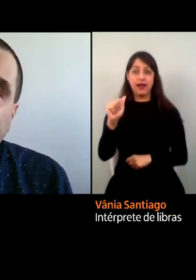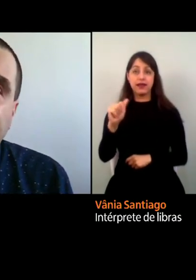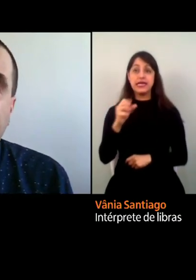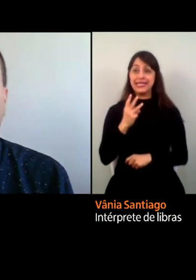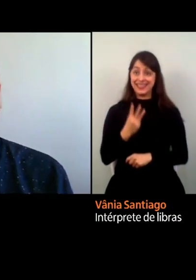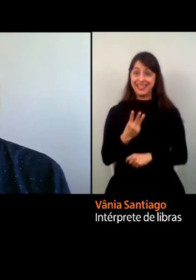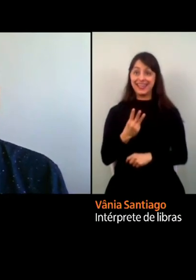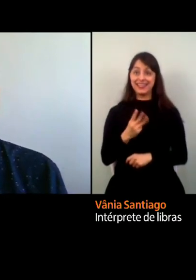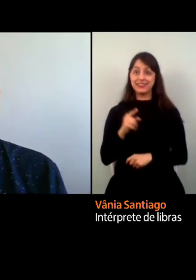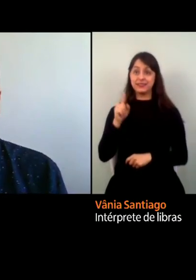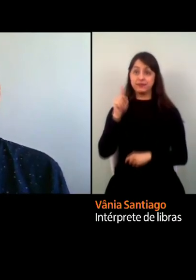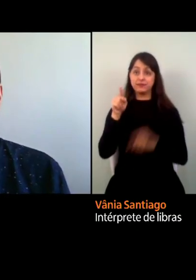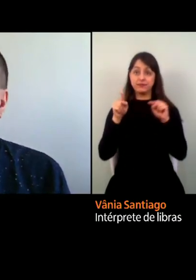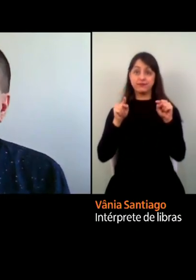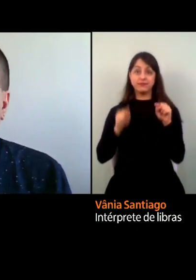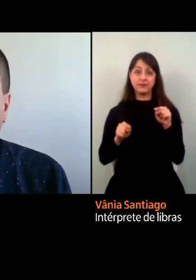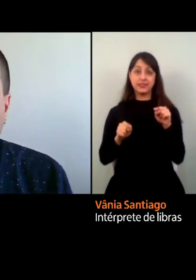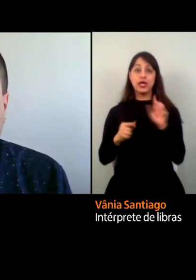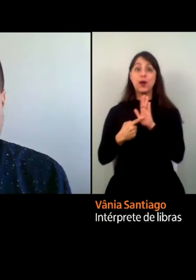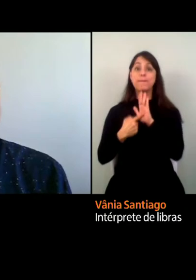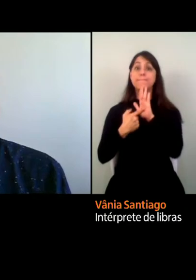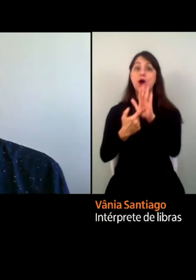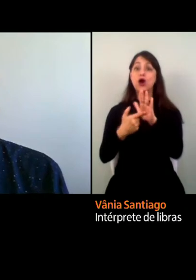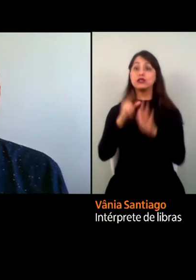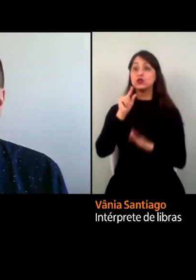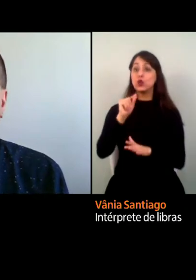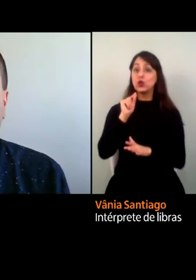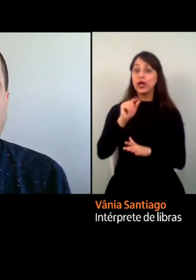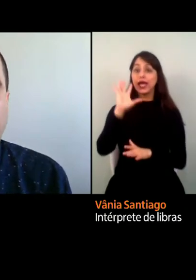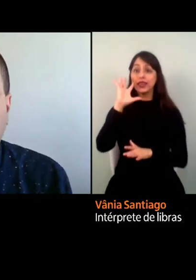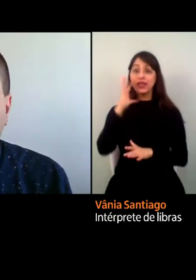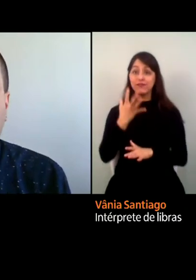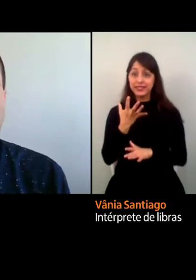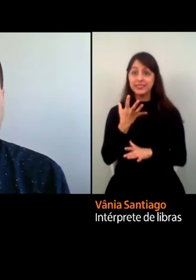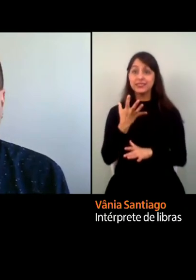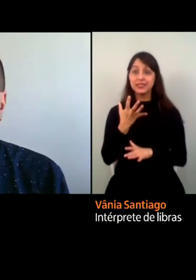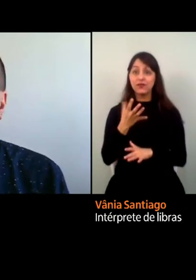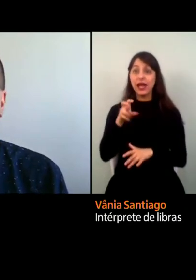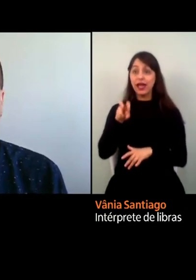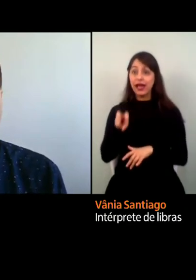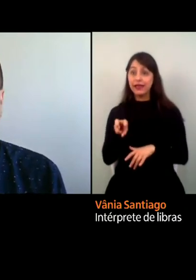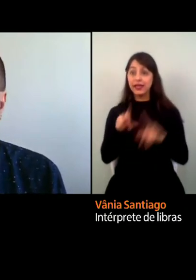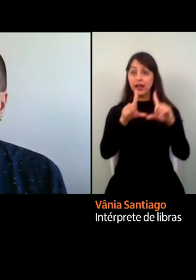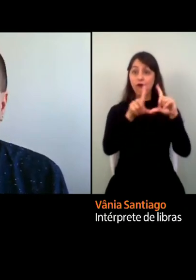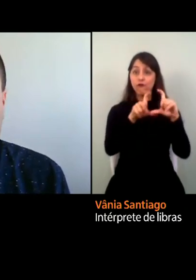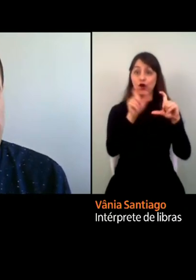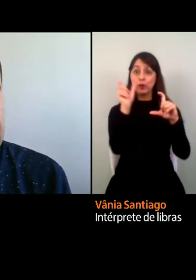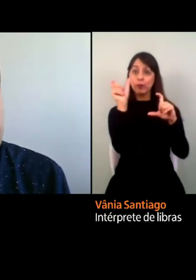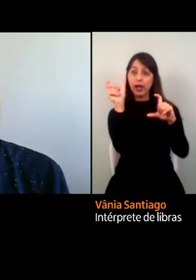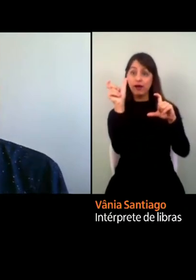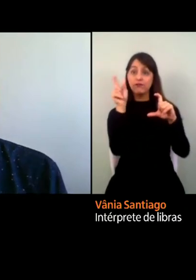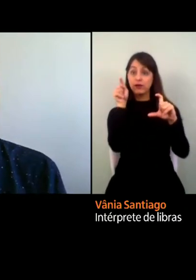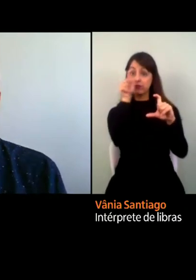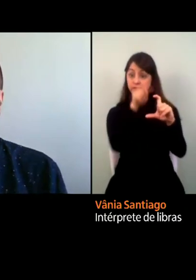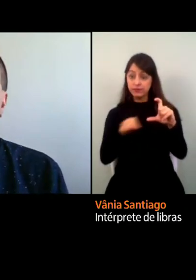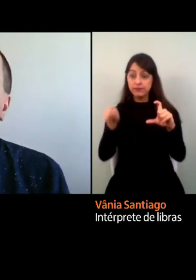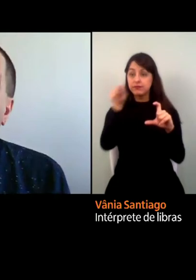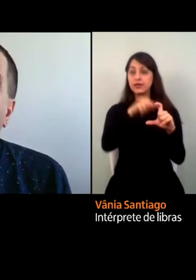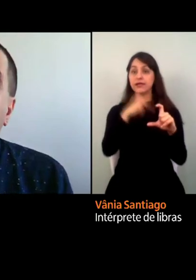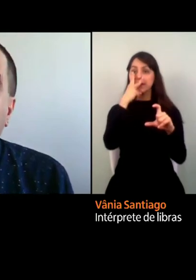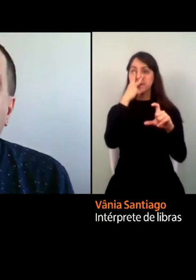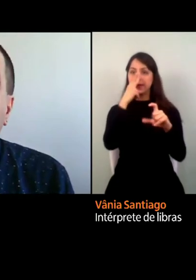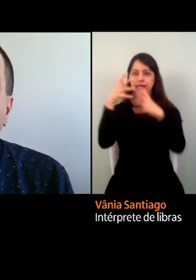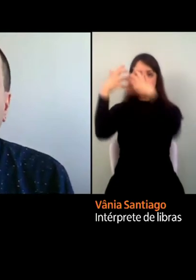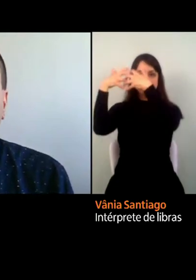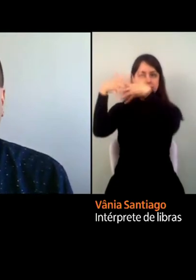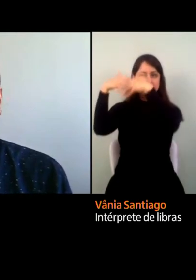uma definição ou uma demarcação, como quem delimita um território ou um campo de operação, para